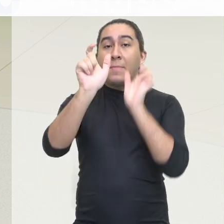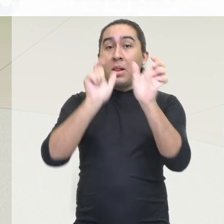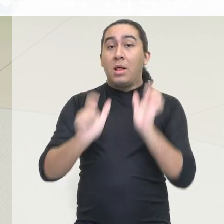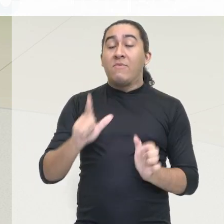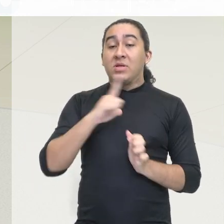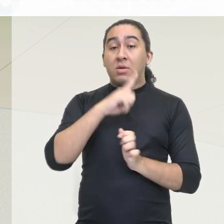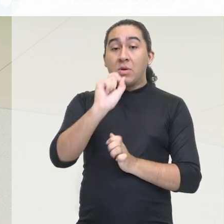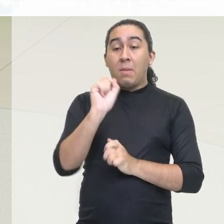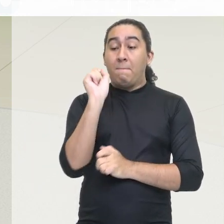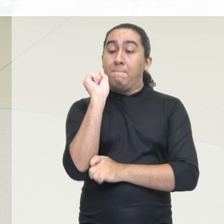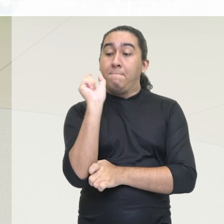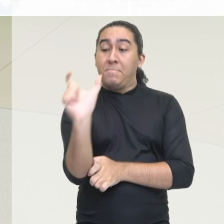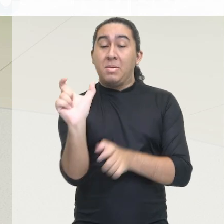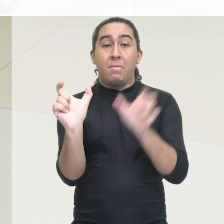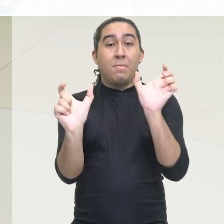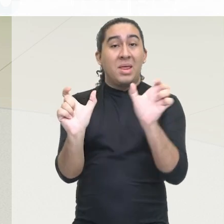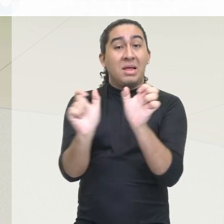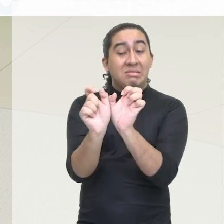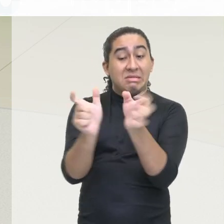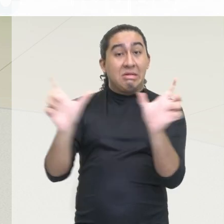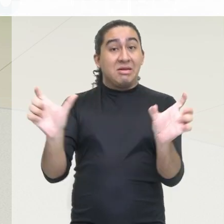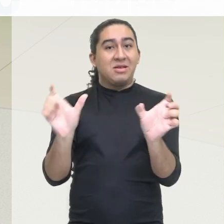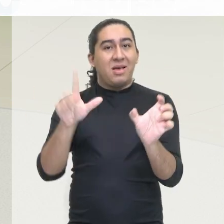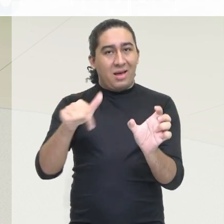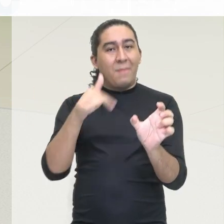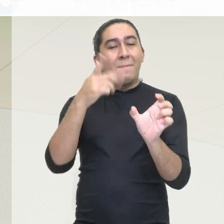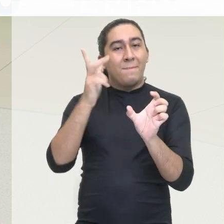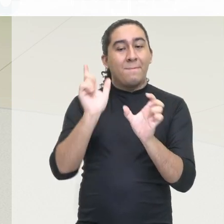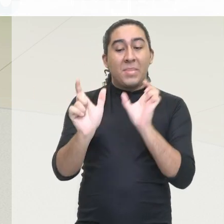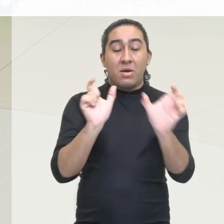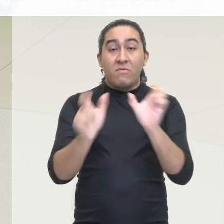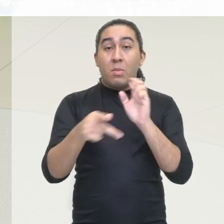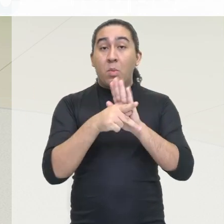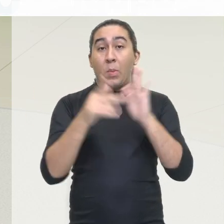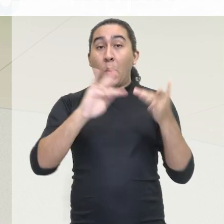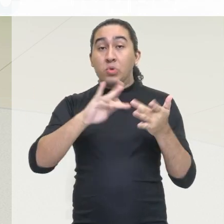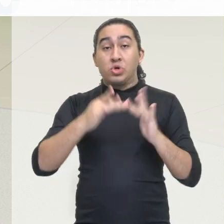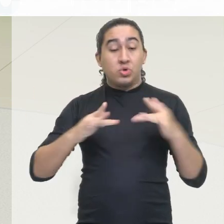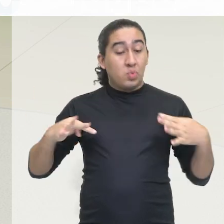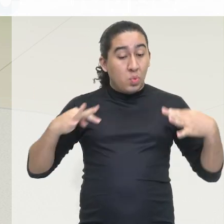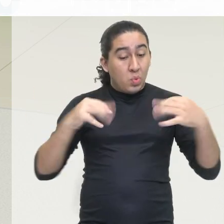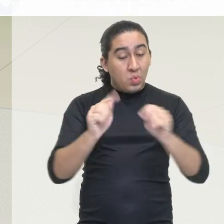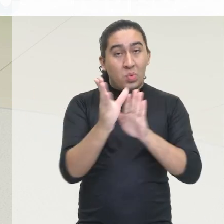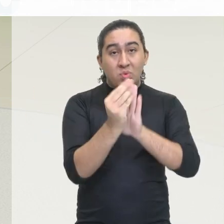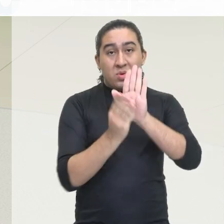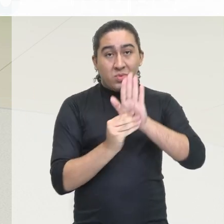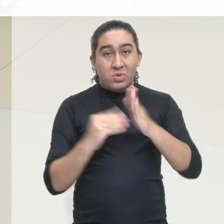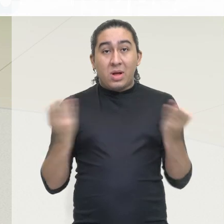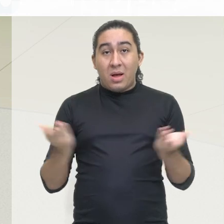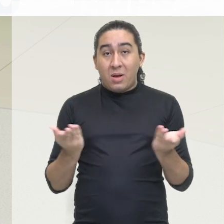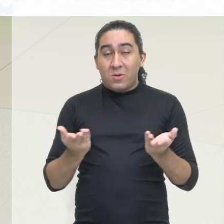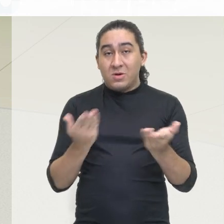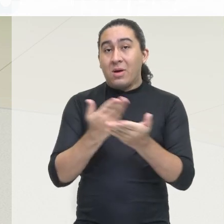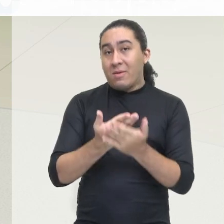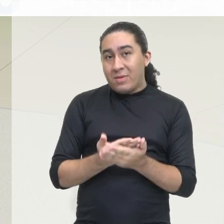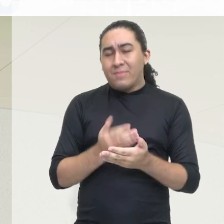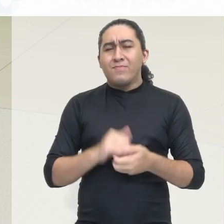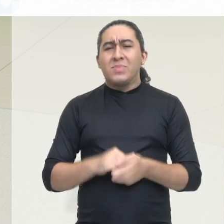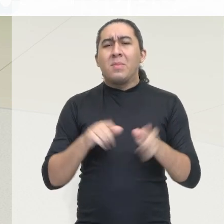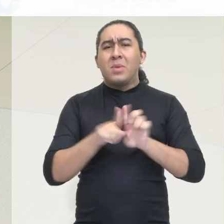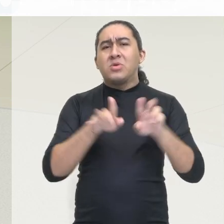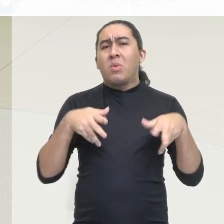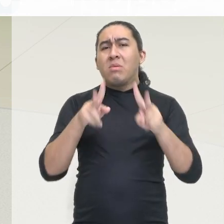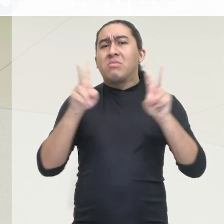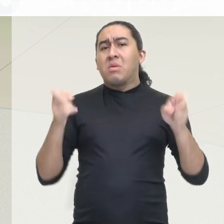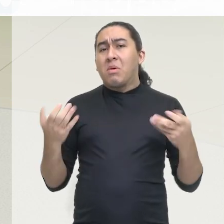a fonte maior, quer dizer que são palavras que contextualizam todo o conteúdo que a gente vai trabalhar hoje. E o que nós veremos